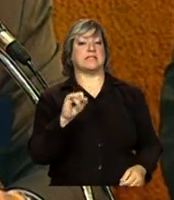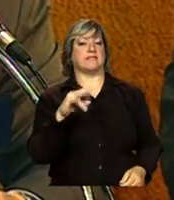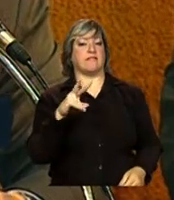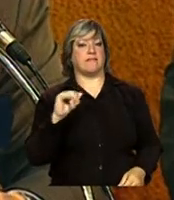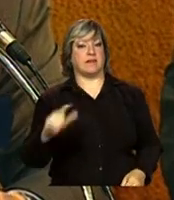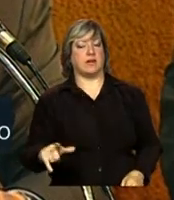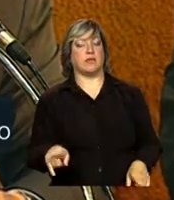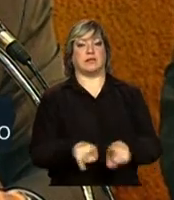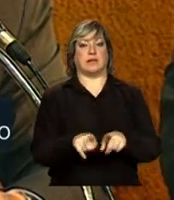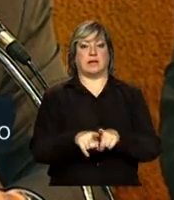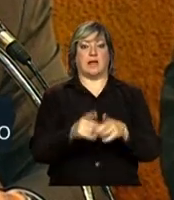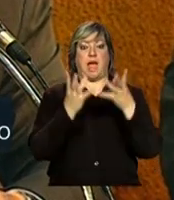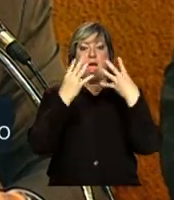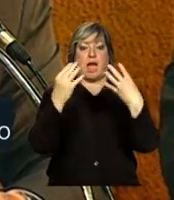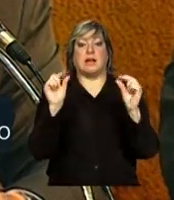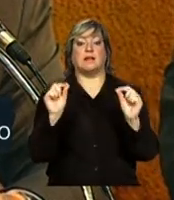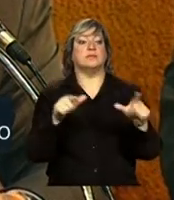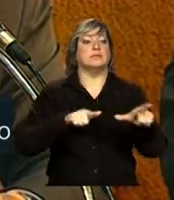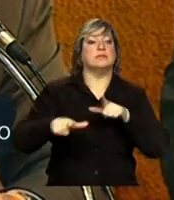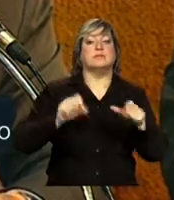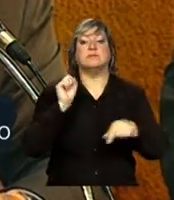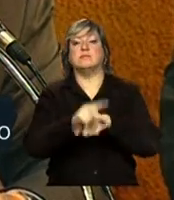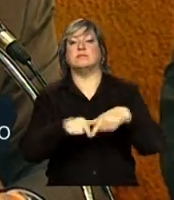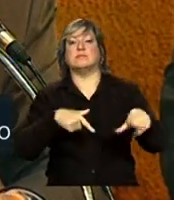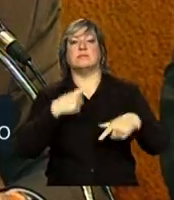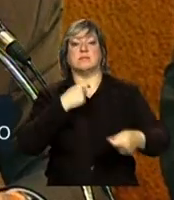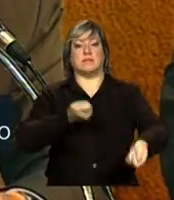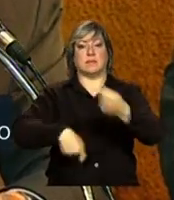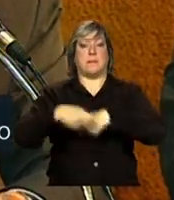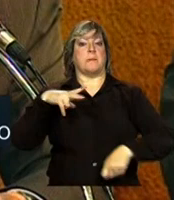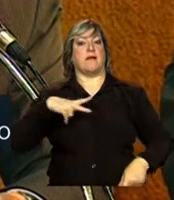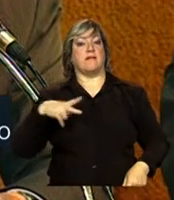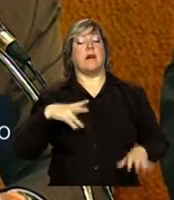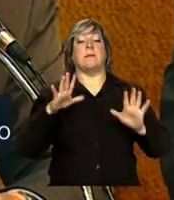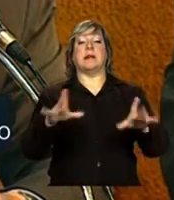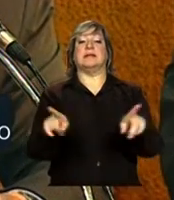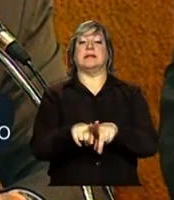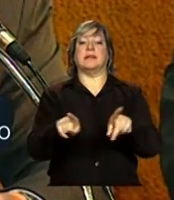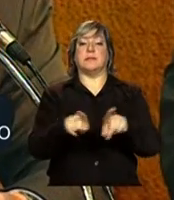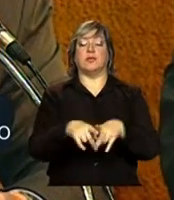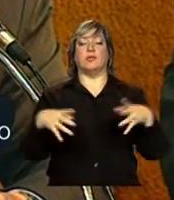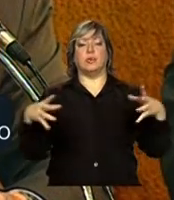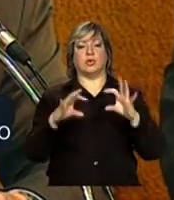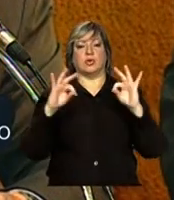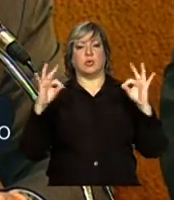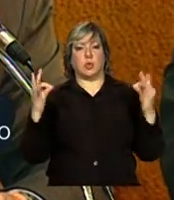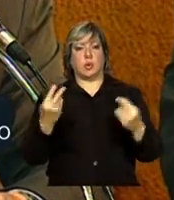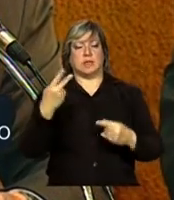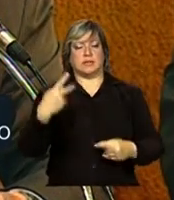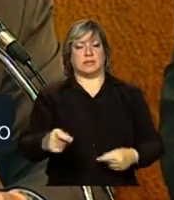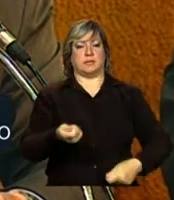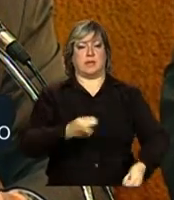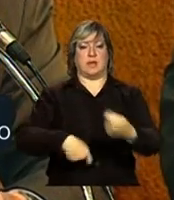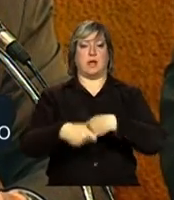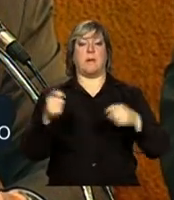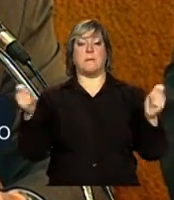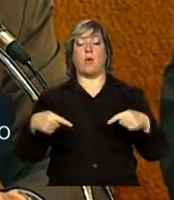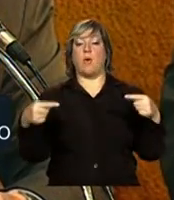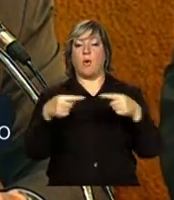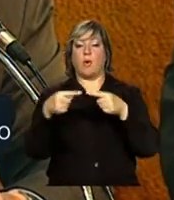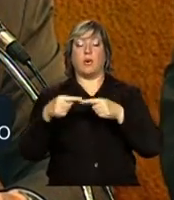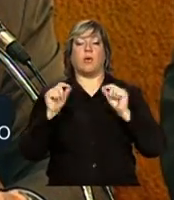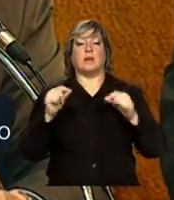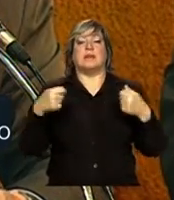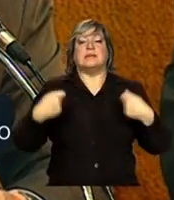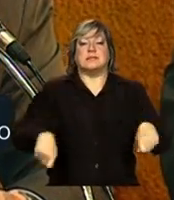própria atratividade aos investimentos privados mas que também a atuação dos atores nesses mercados se dê conforme as